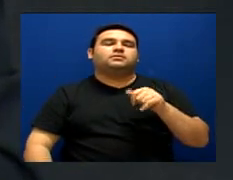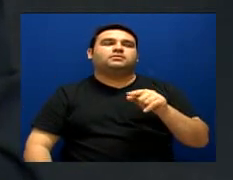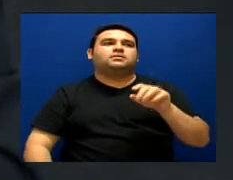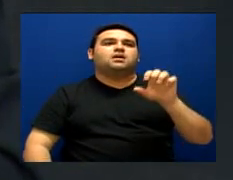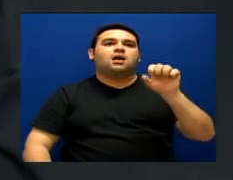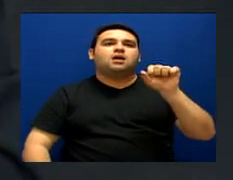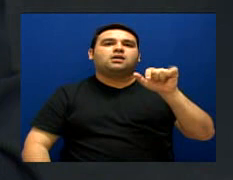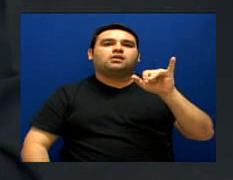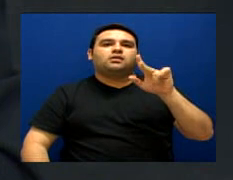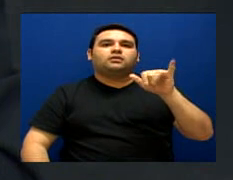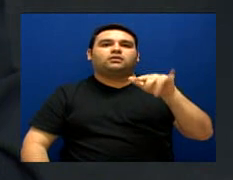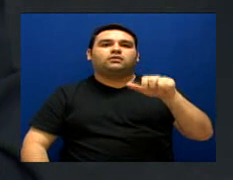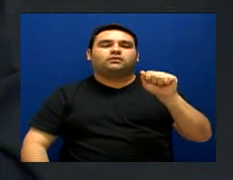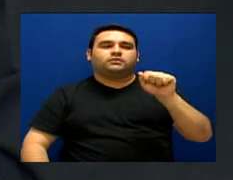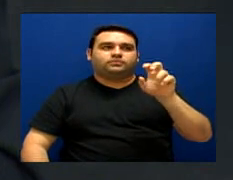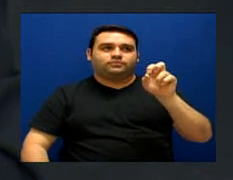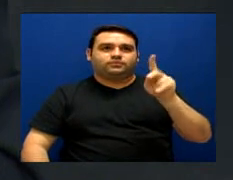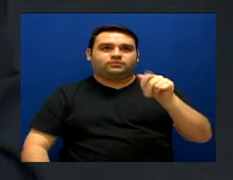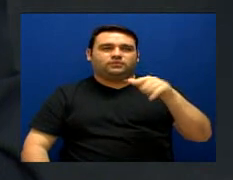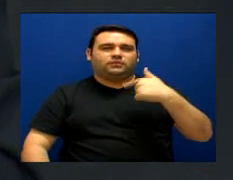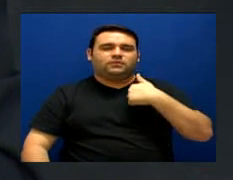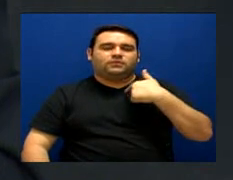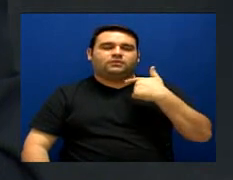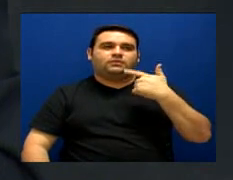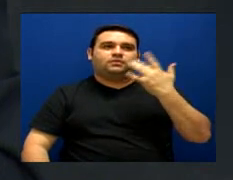a Silvana, né? Legal.